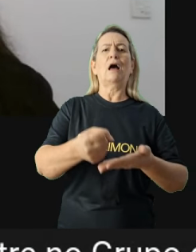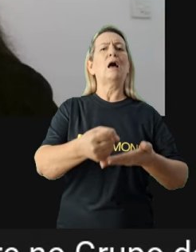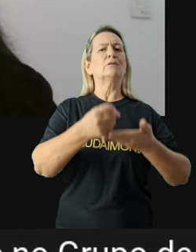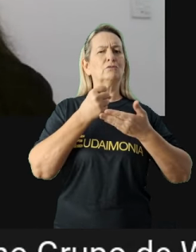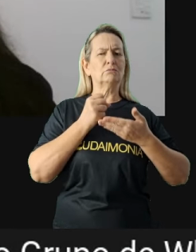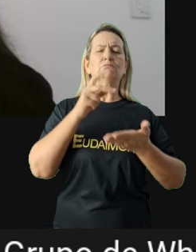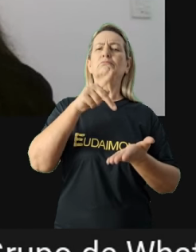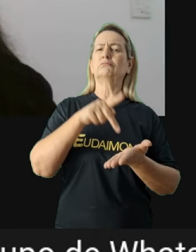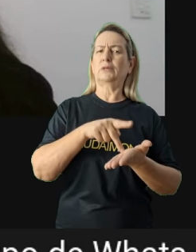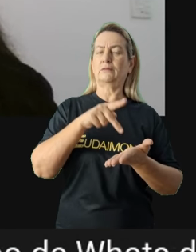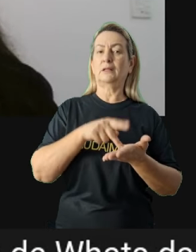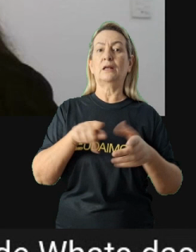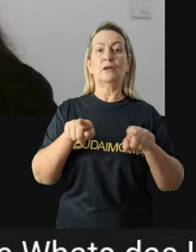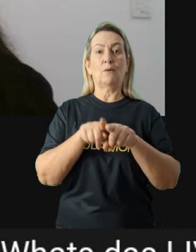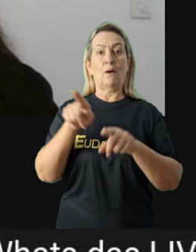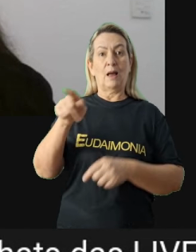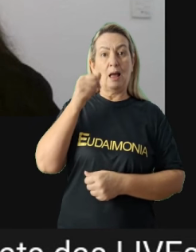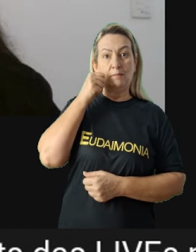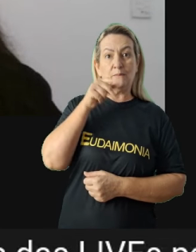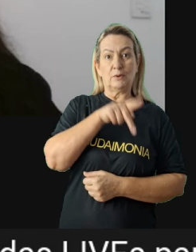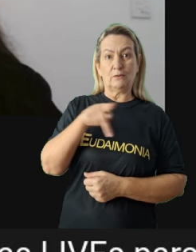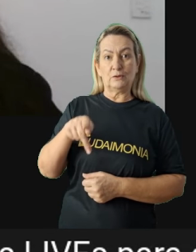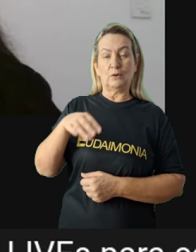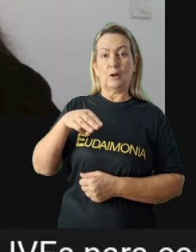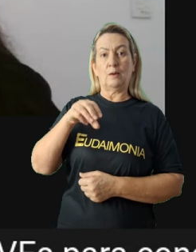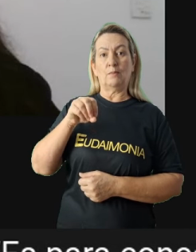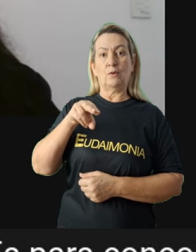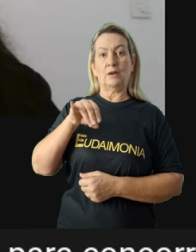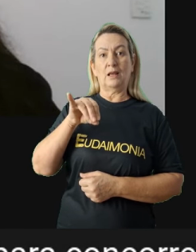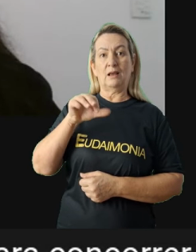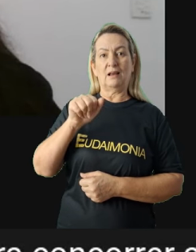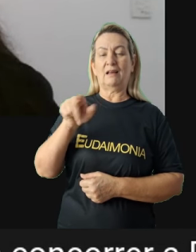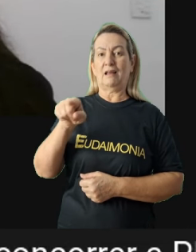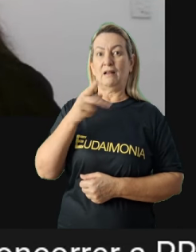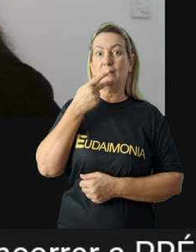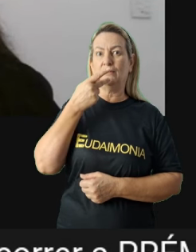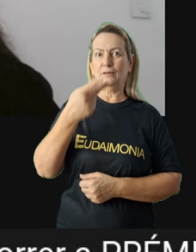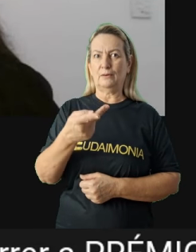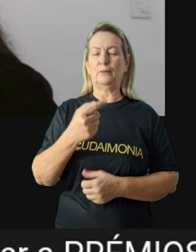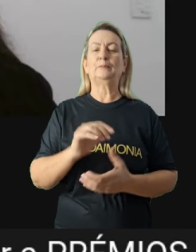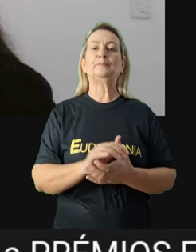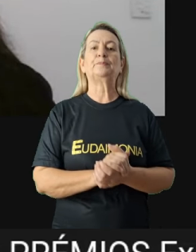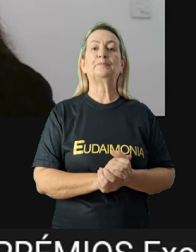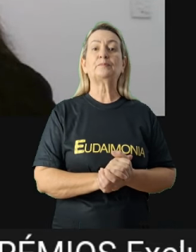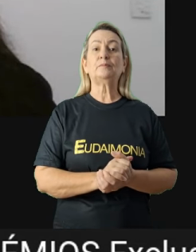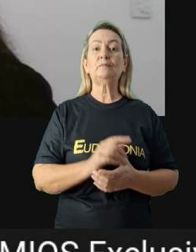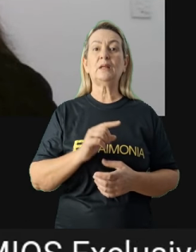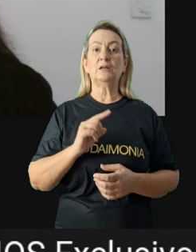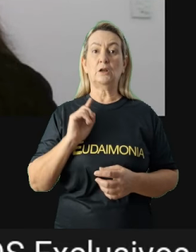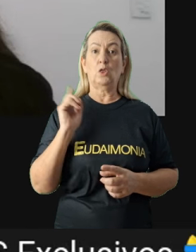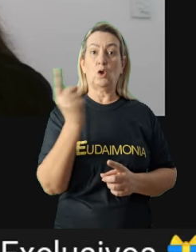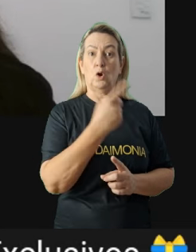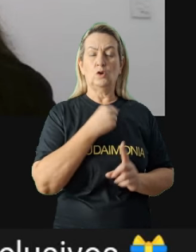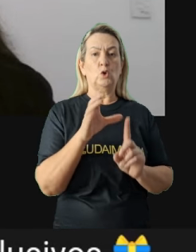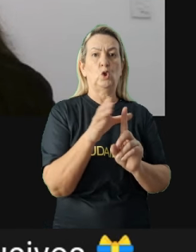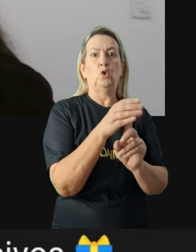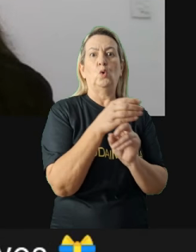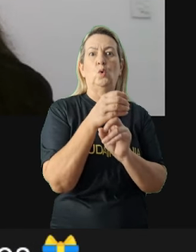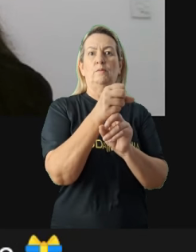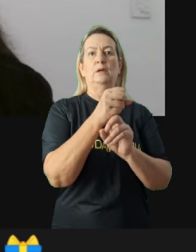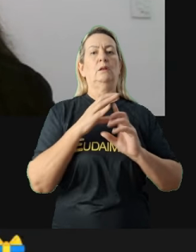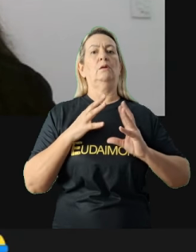podem nos ajudar e nos ajudam muito, né? Porque, como a professora Mônica falou,